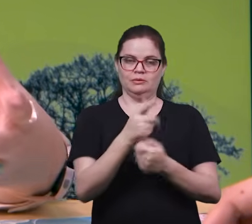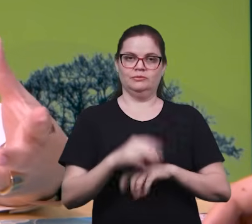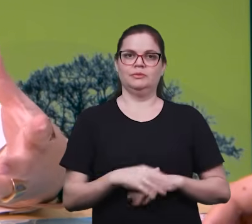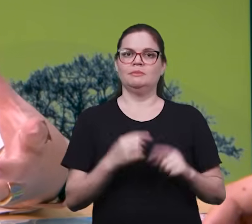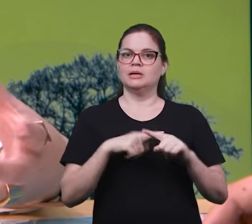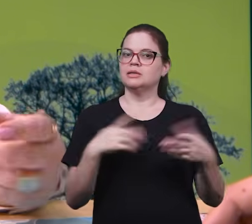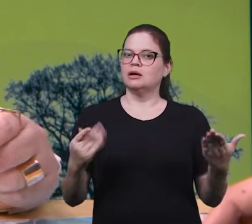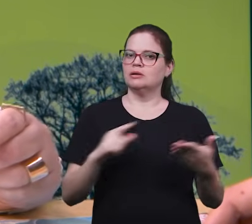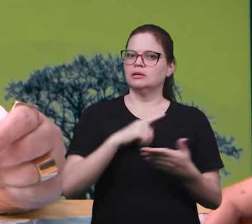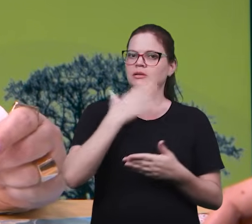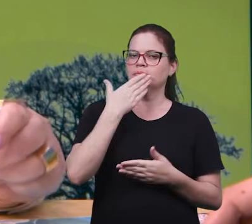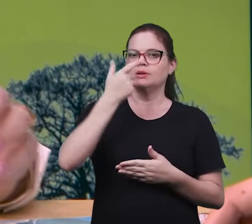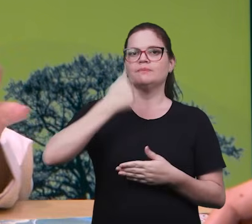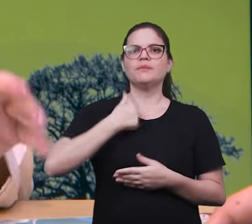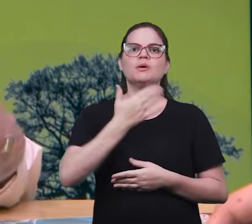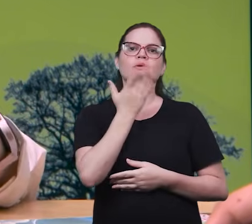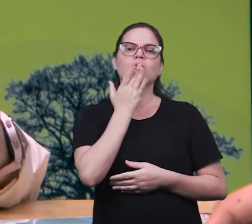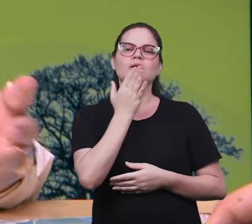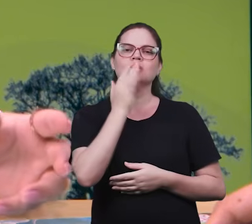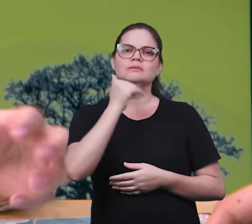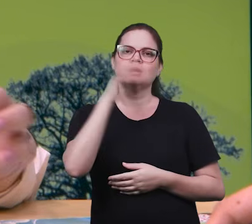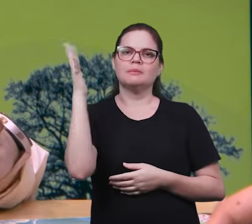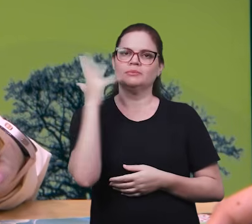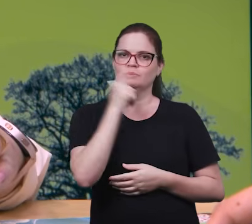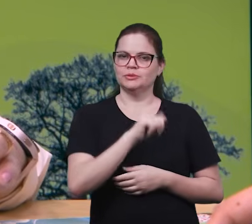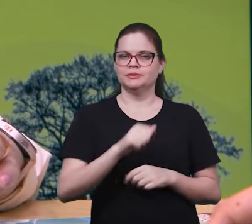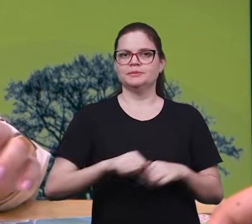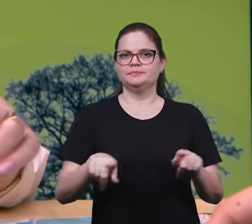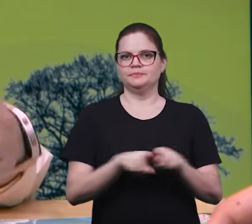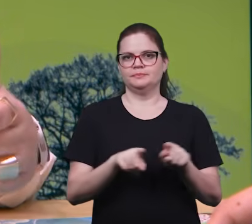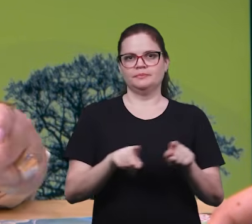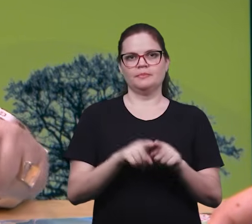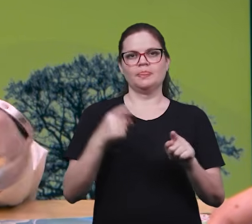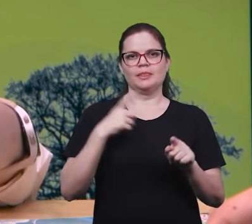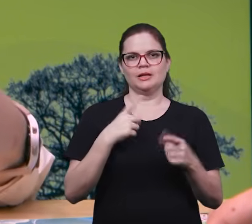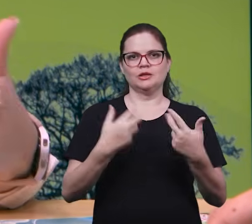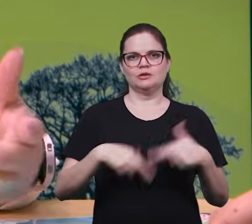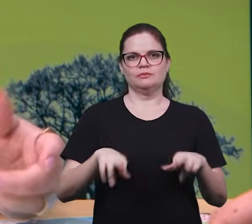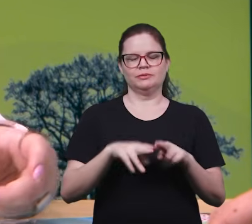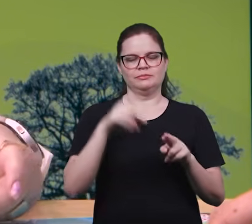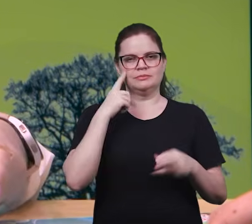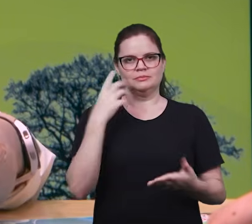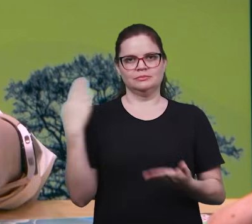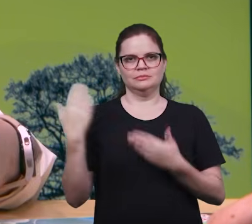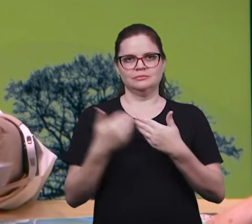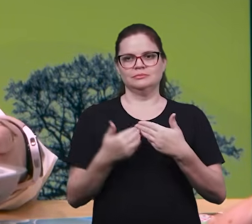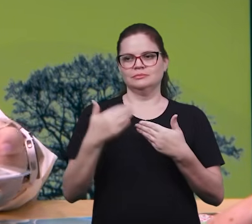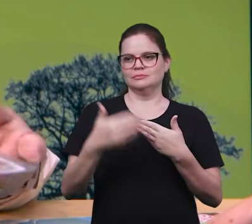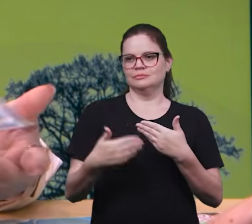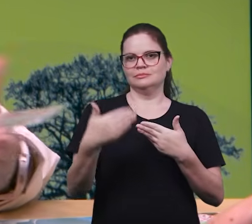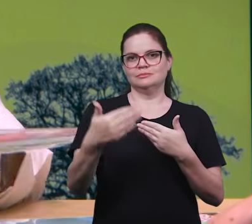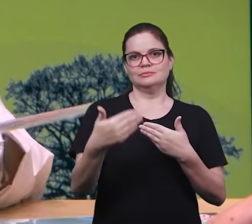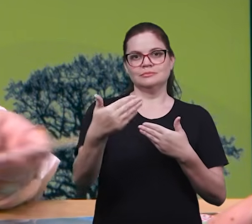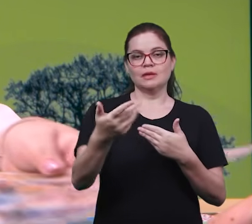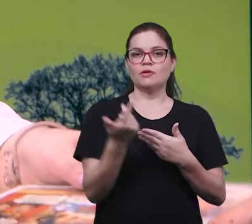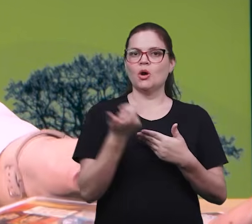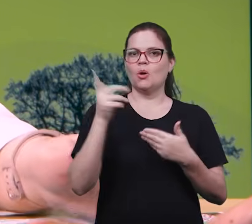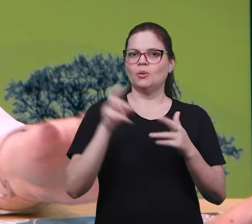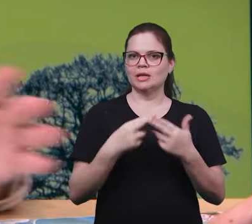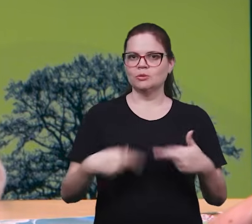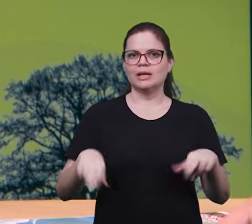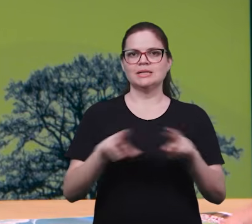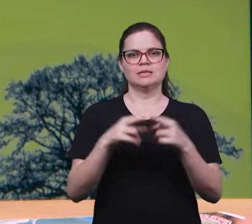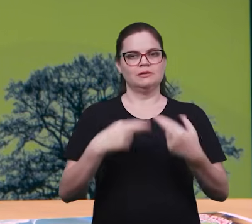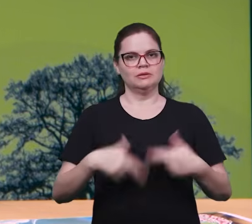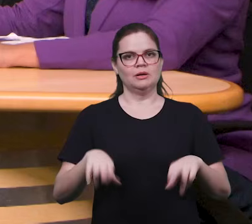colorido mais bonito, né? E vem só atualizando. Essa daqui, depois dessa, já tem várias outras atualizações que deixaram a nossa revista ainda